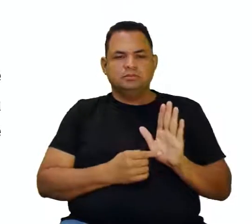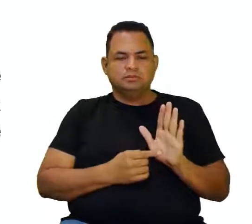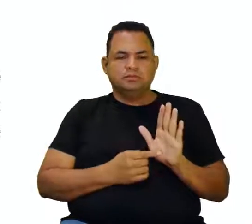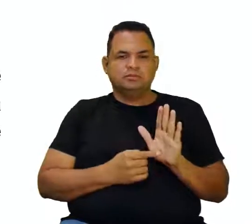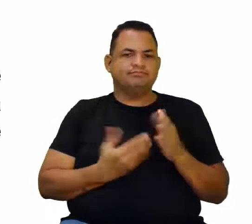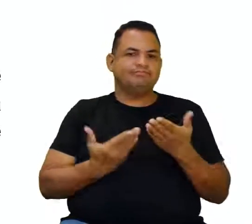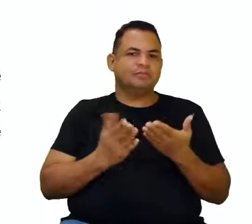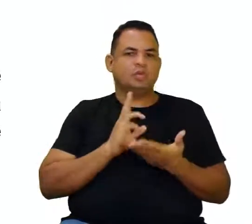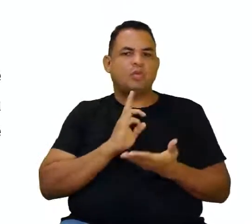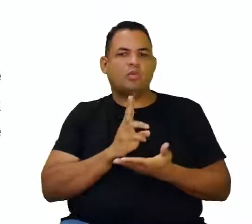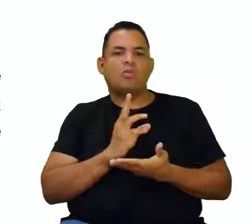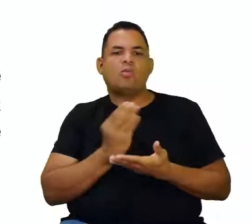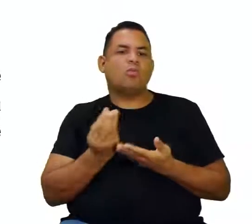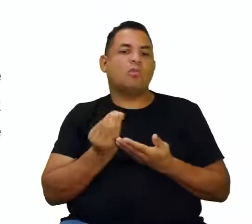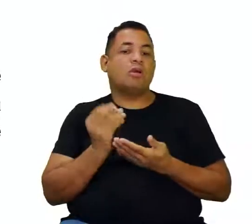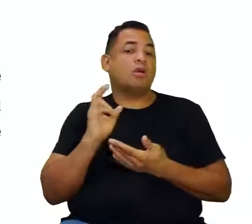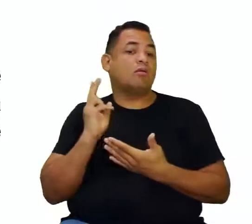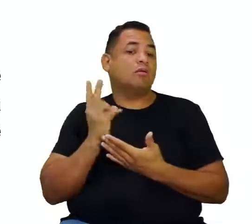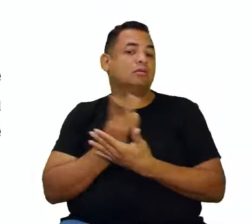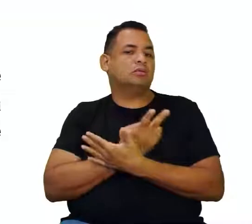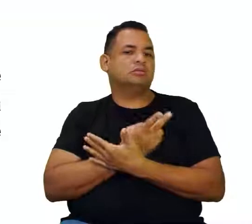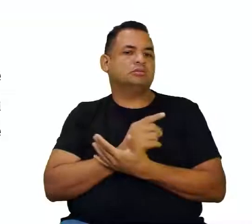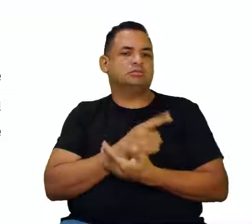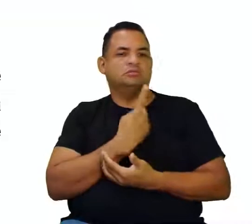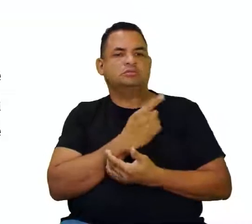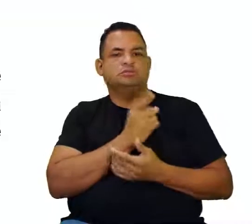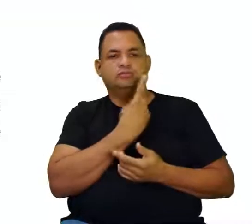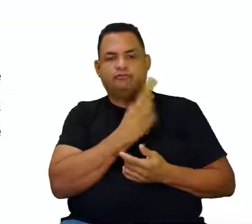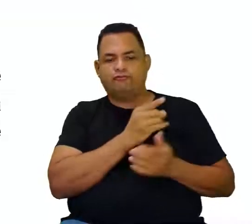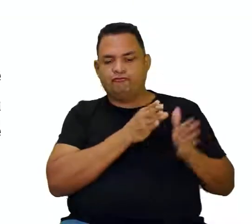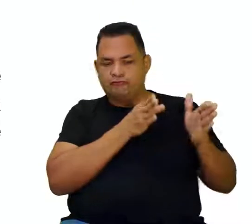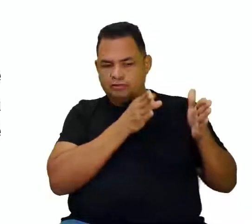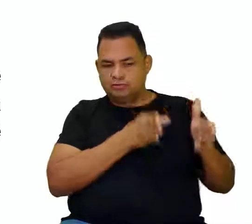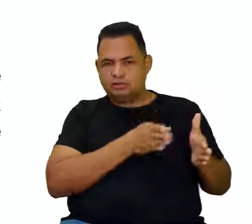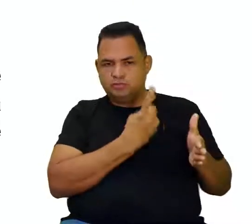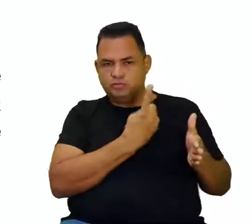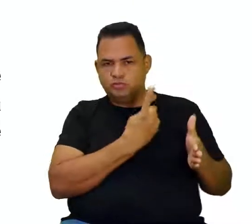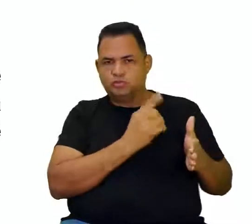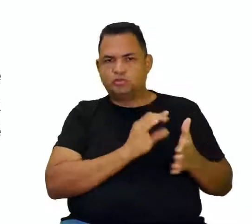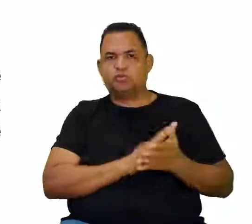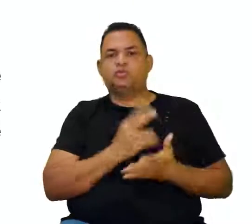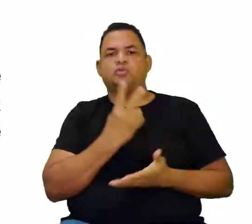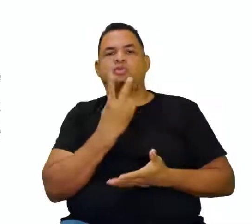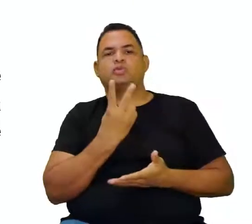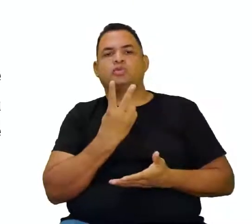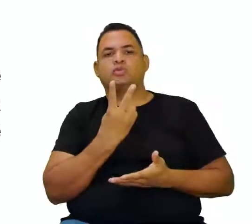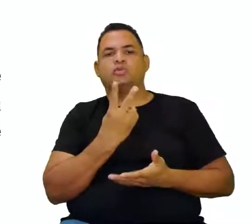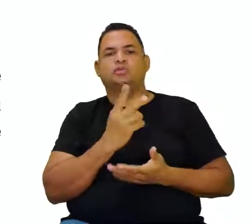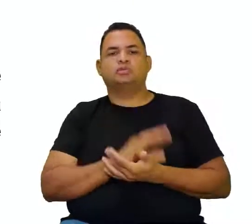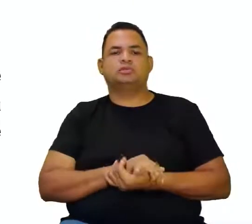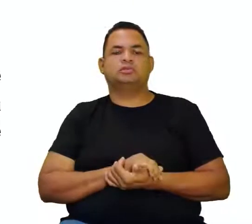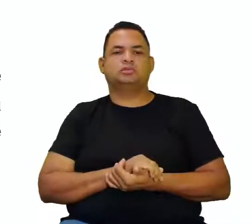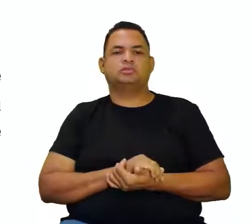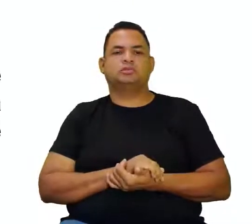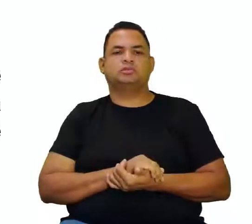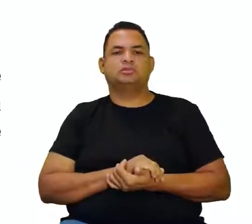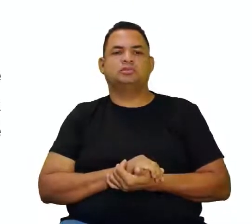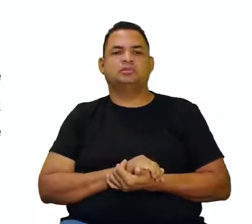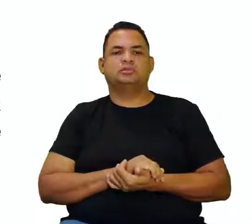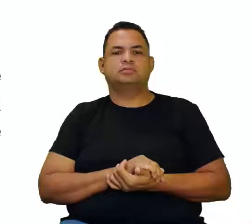digamos assim, o processo, ó, da fase 1 aqui, ó, para 2, da líquida para o vapor, nós temos o processo